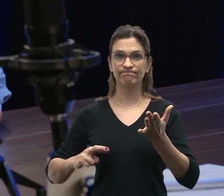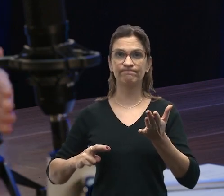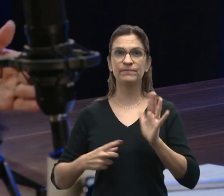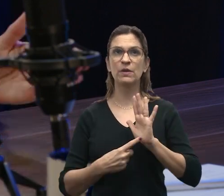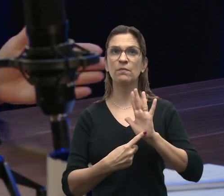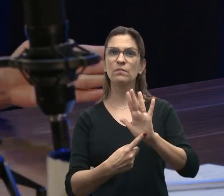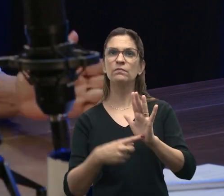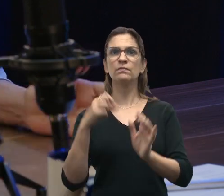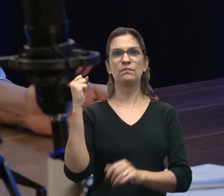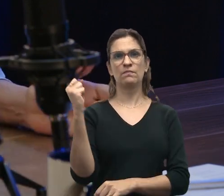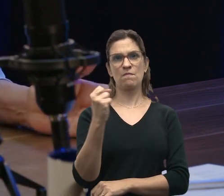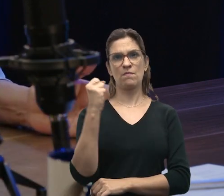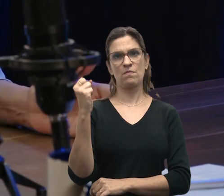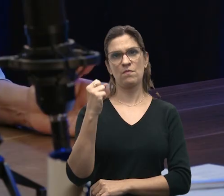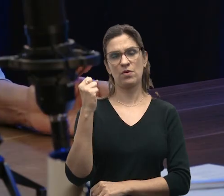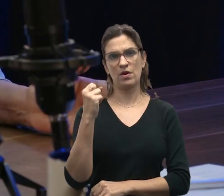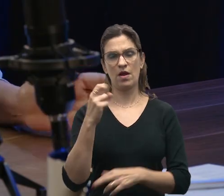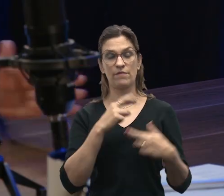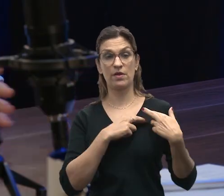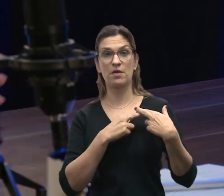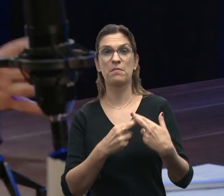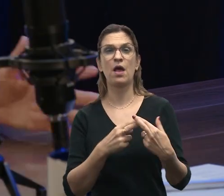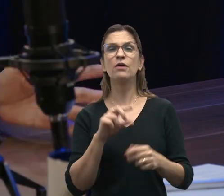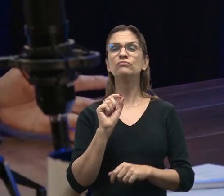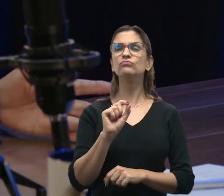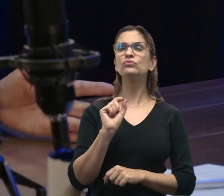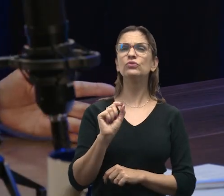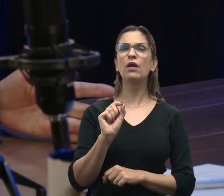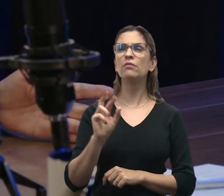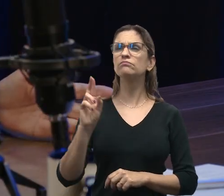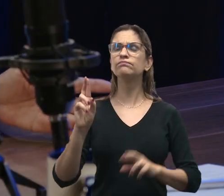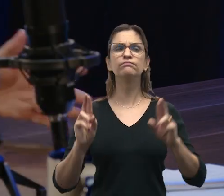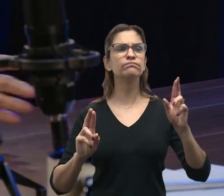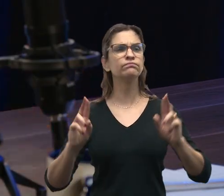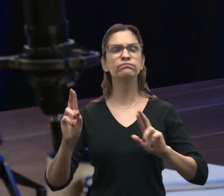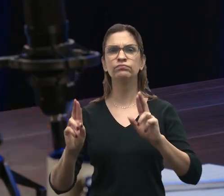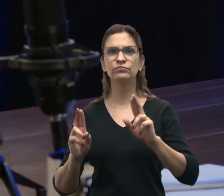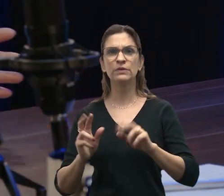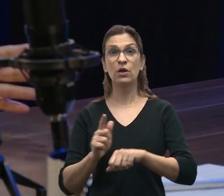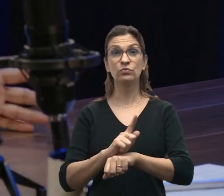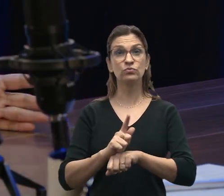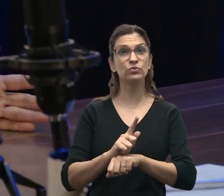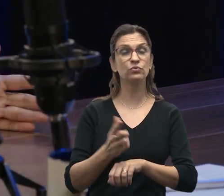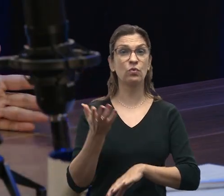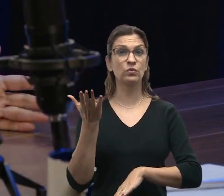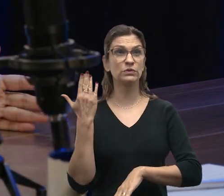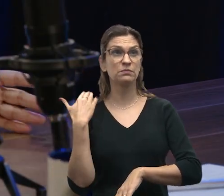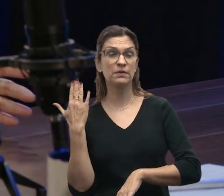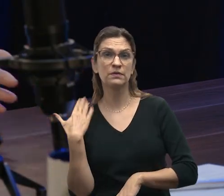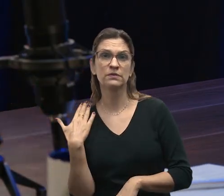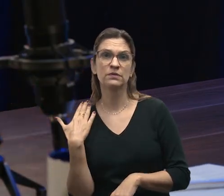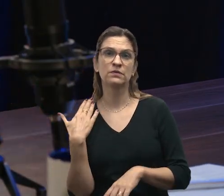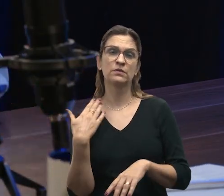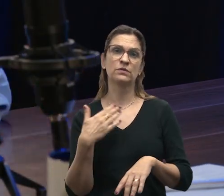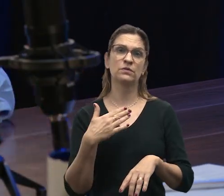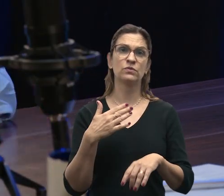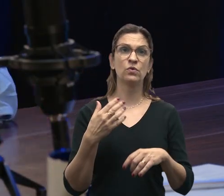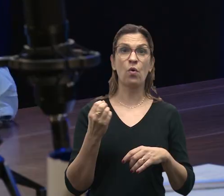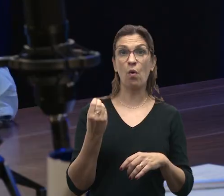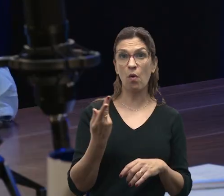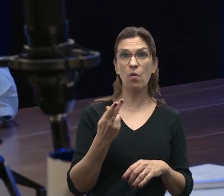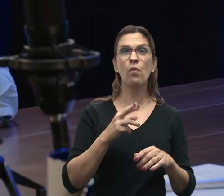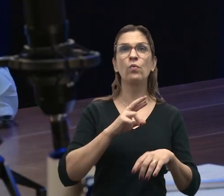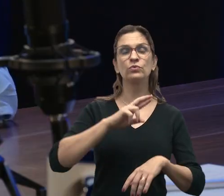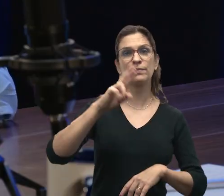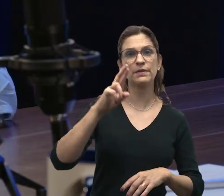e que tem responsabilidade que tem que ser respondida pelos gestores anteriores ou pelo próprio consórcio, e nós vamos